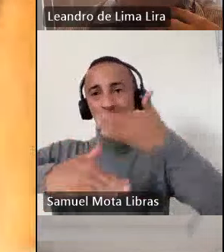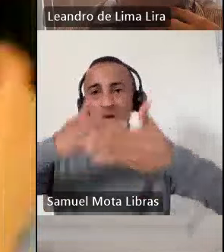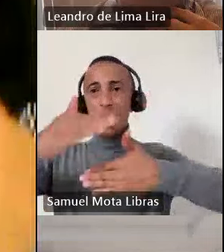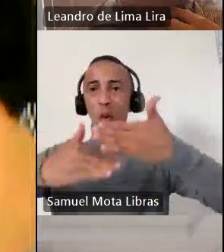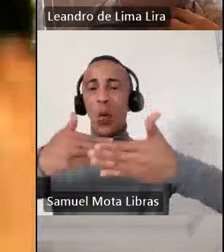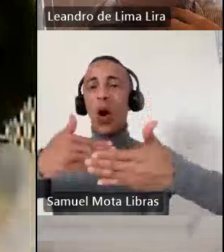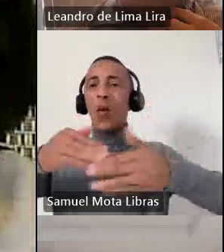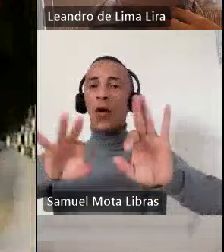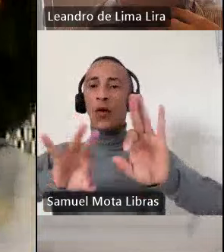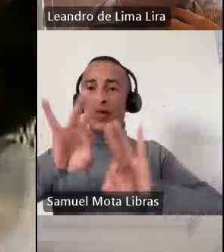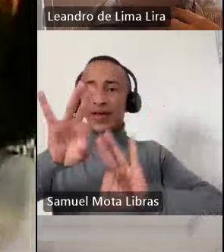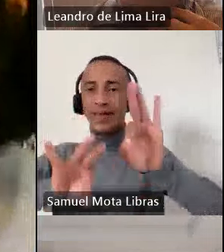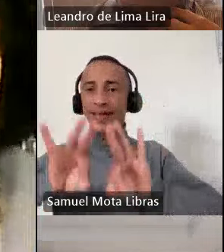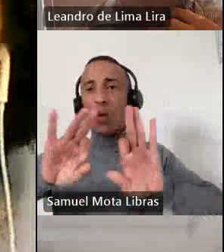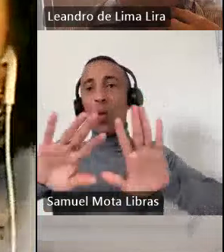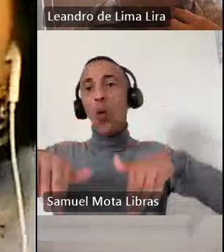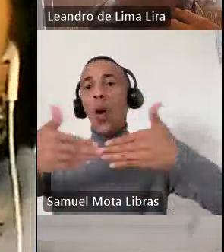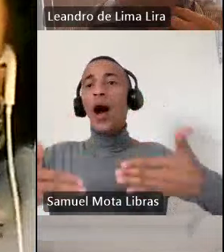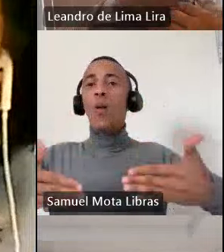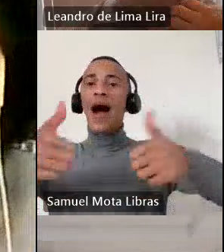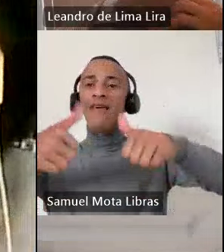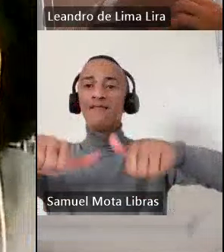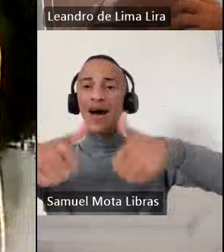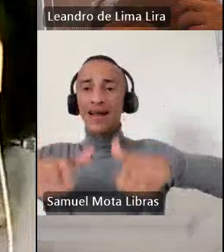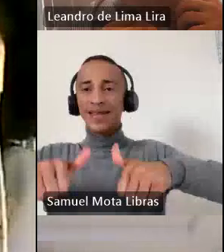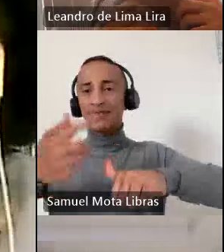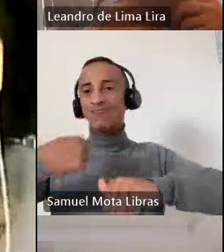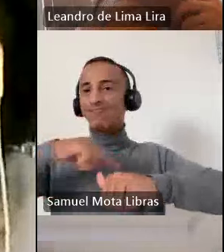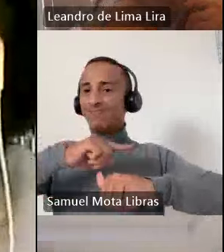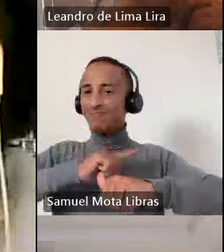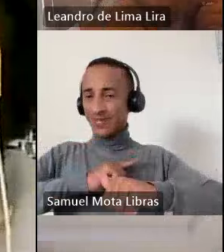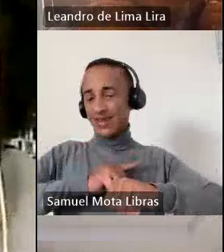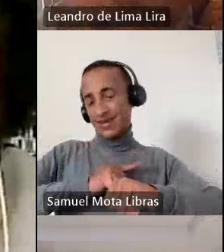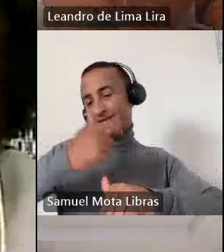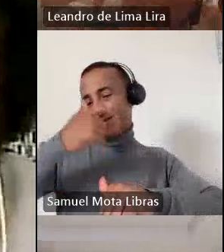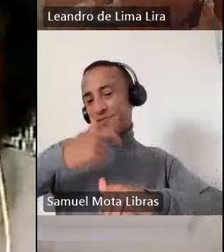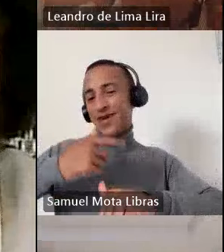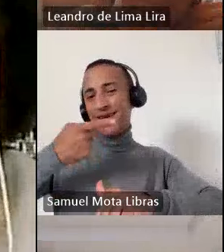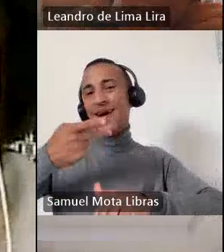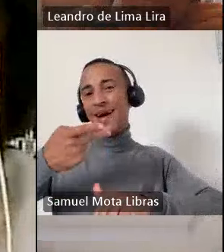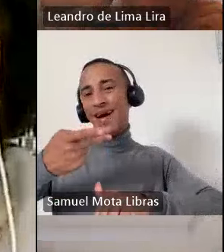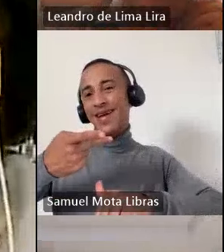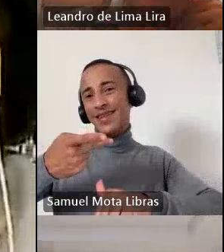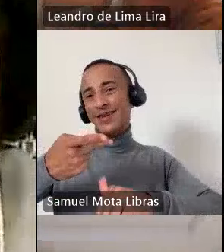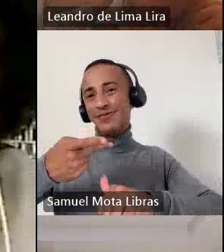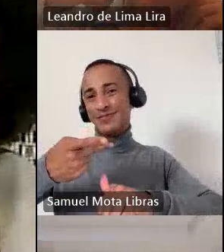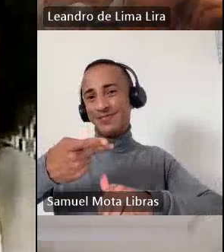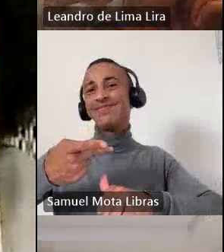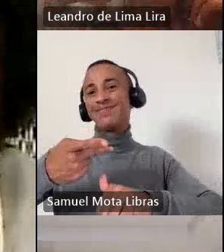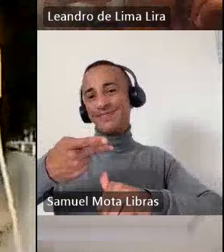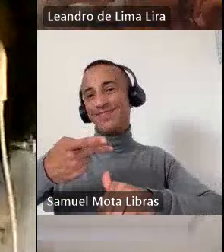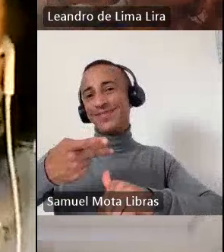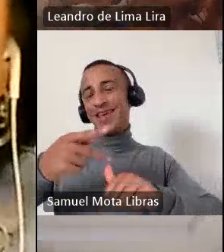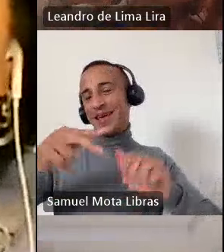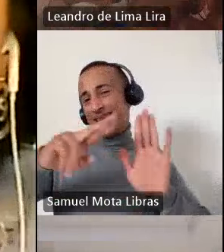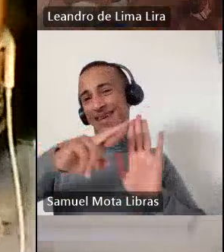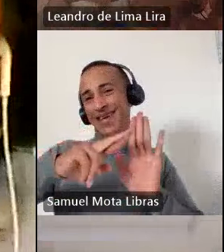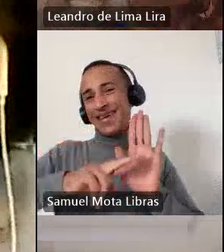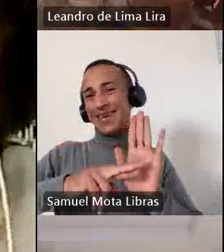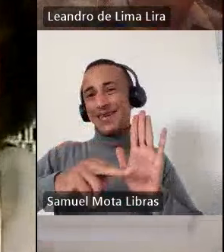avaliação essas né Eh aí a gente tem o luxo eu sempre falo assim que são ativos nossos assim patrimônios mesmo